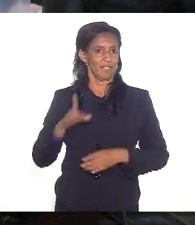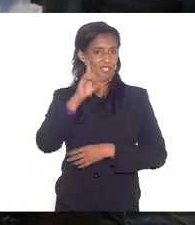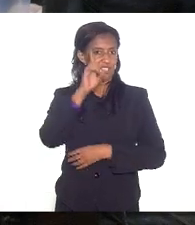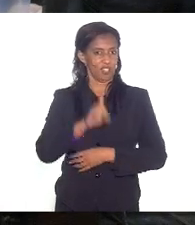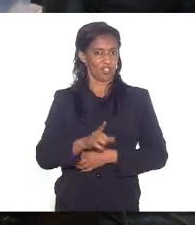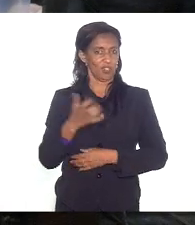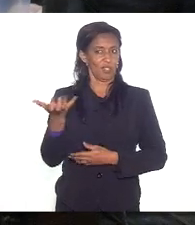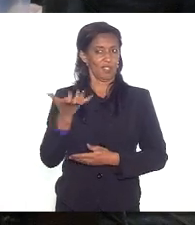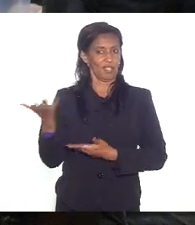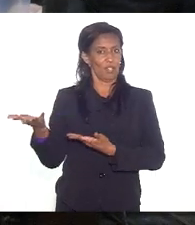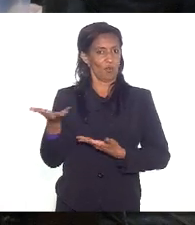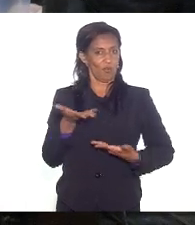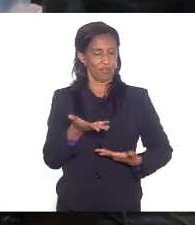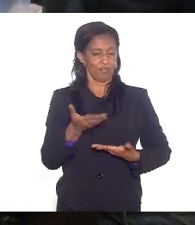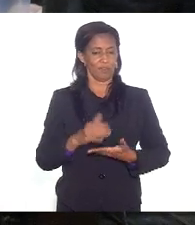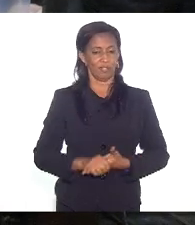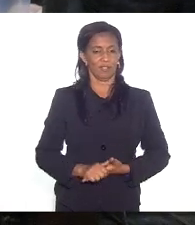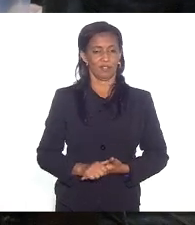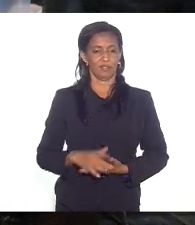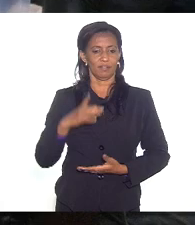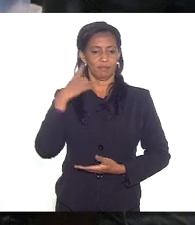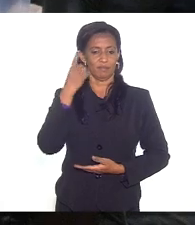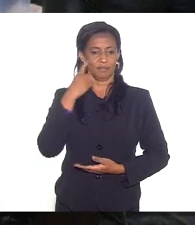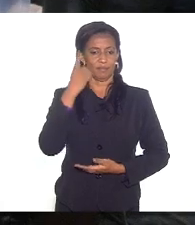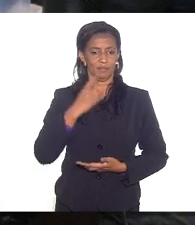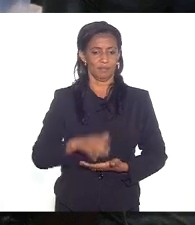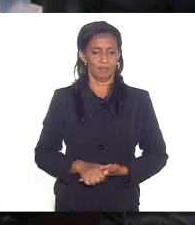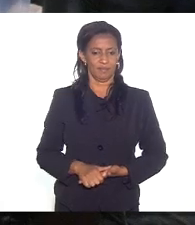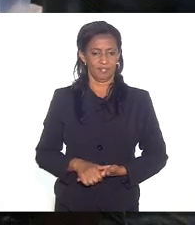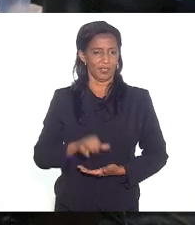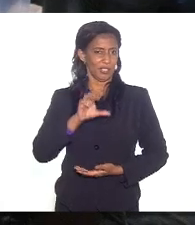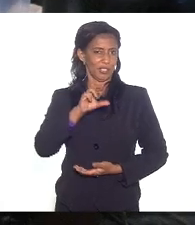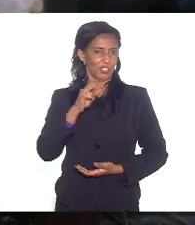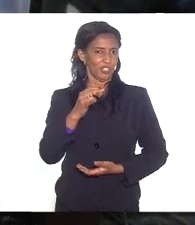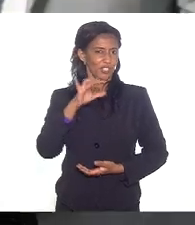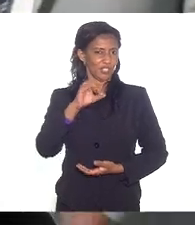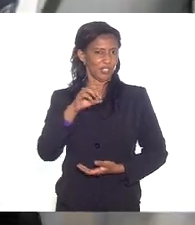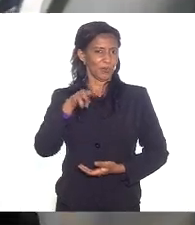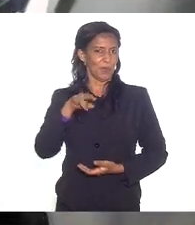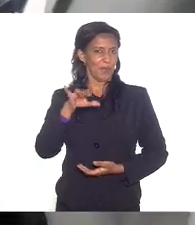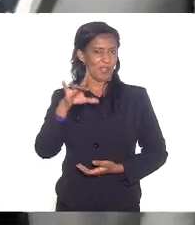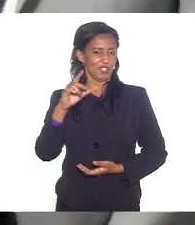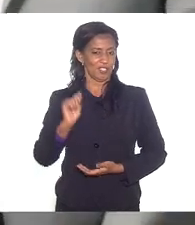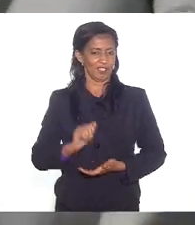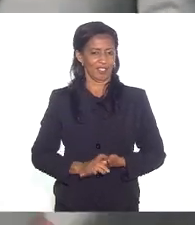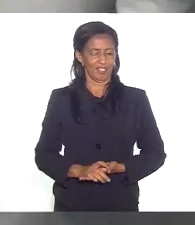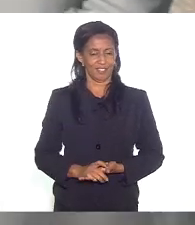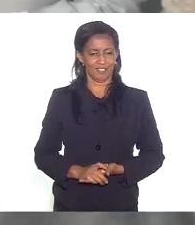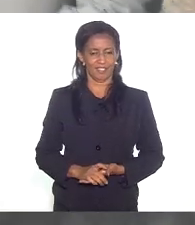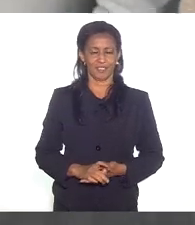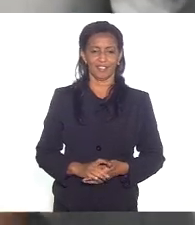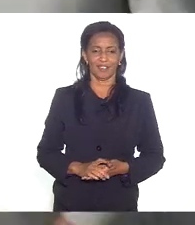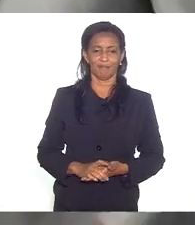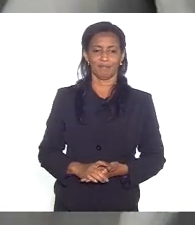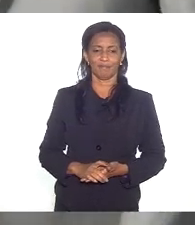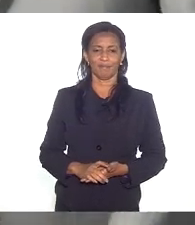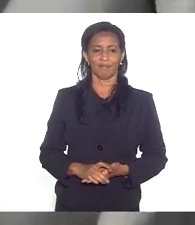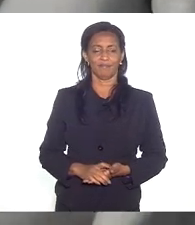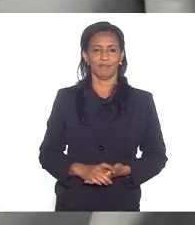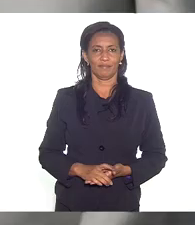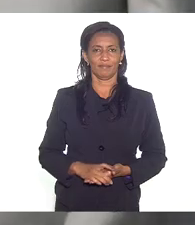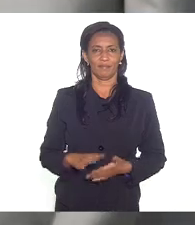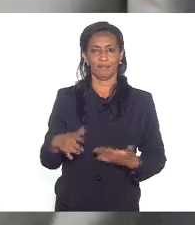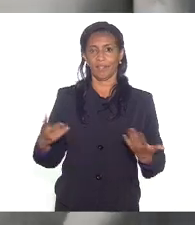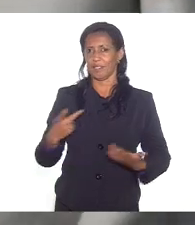Queria convidar Deputado Chico Marcelo seu presidente eu